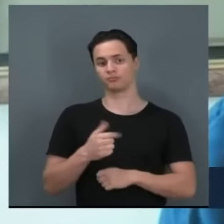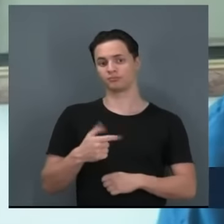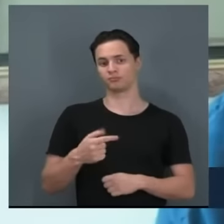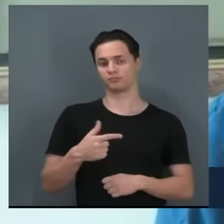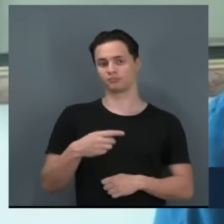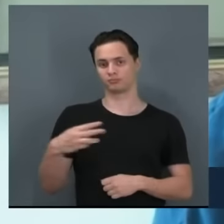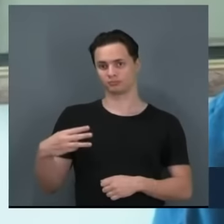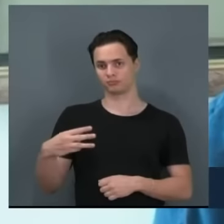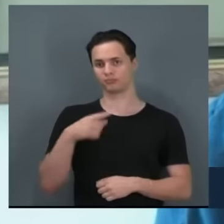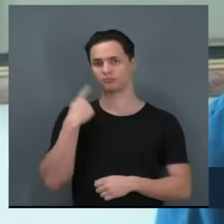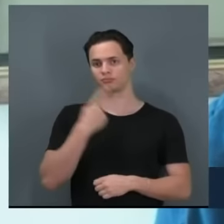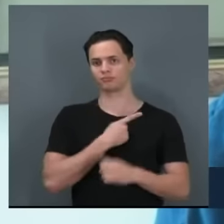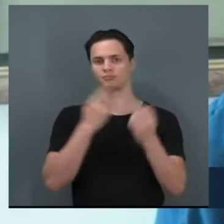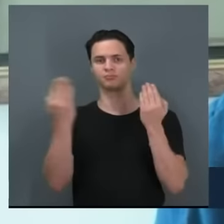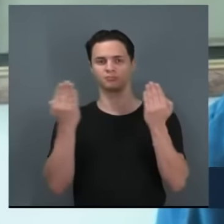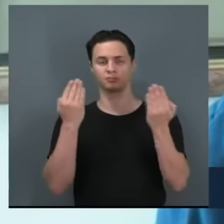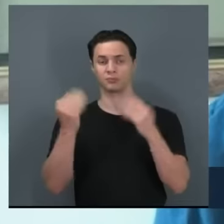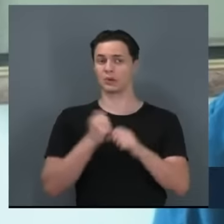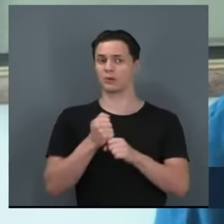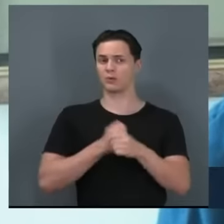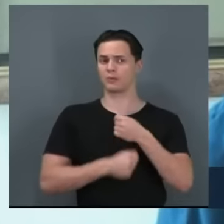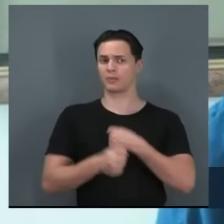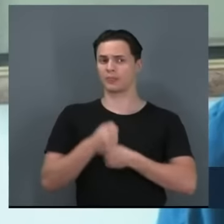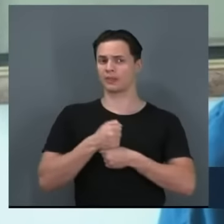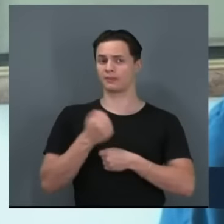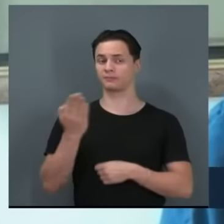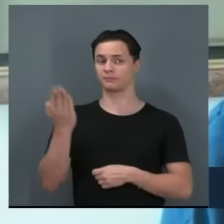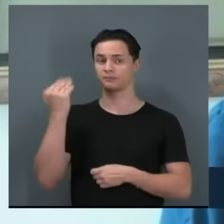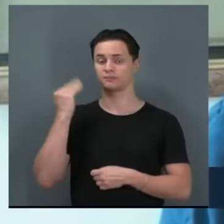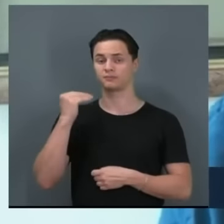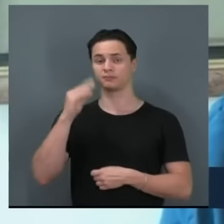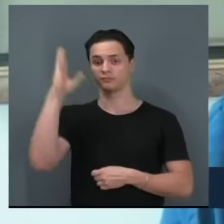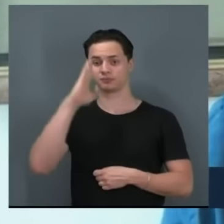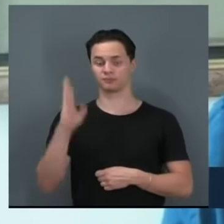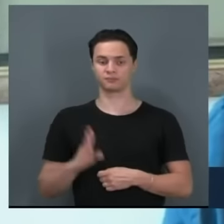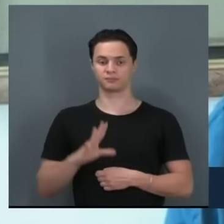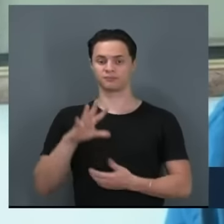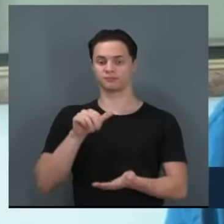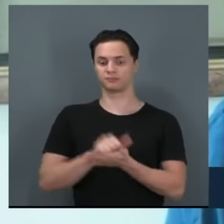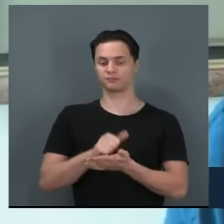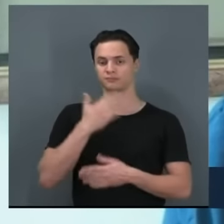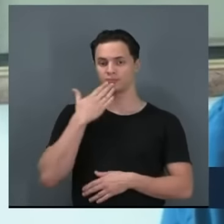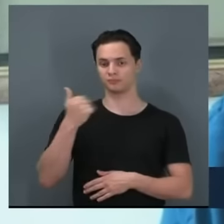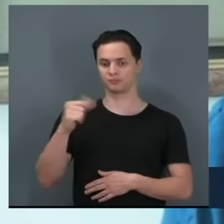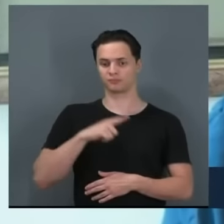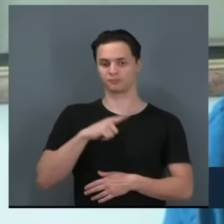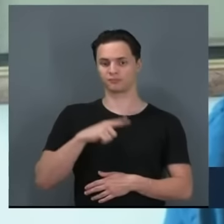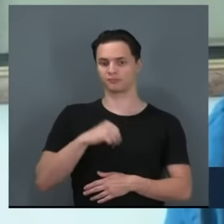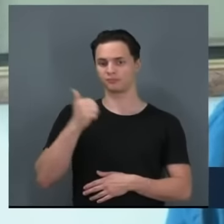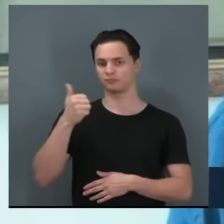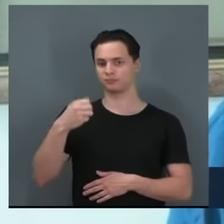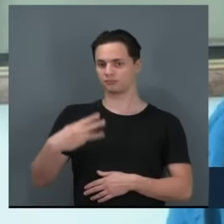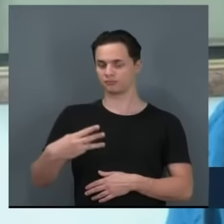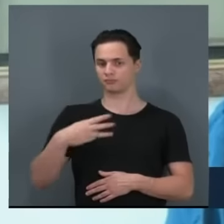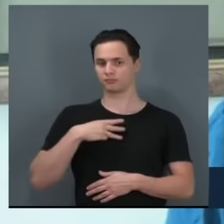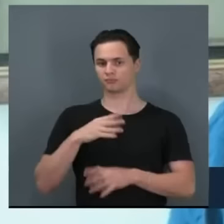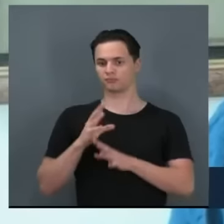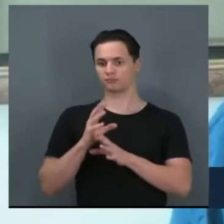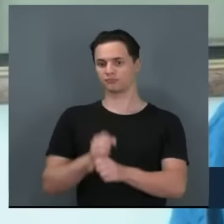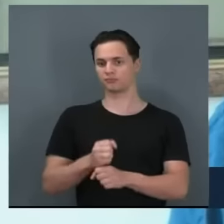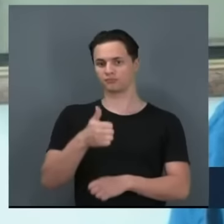senhores, em comparação com o ano anterior, o Brasil registrou melhorias em 13 dos 16